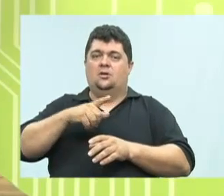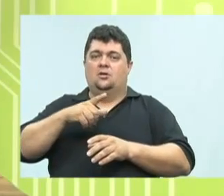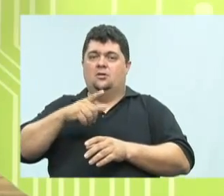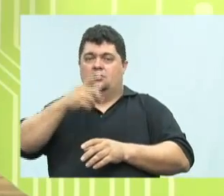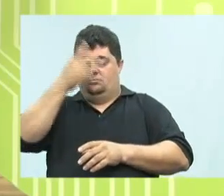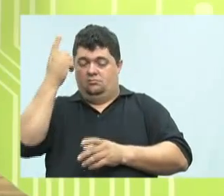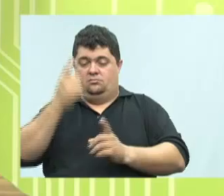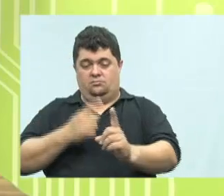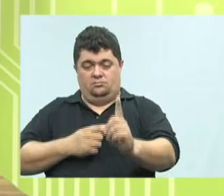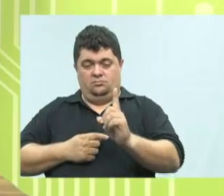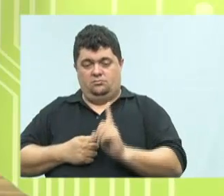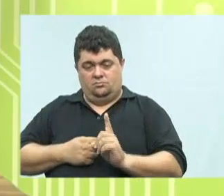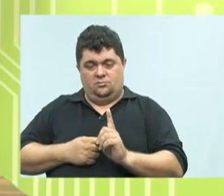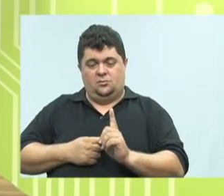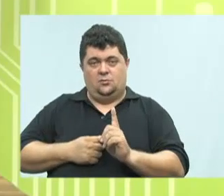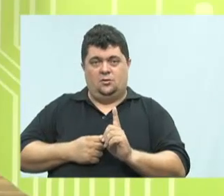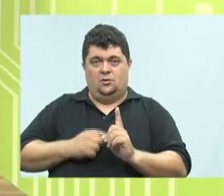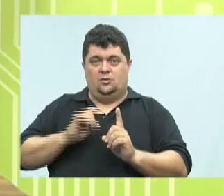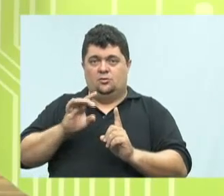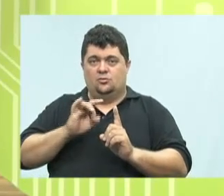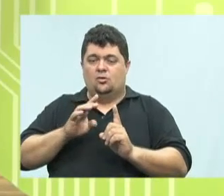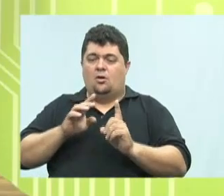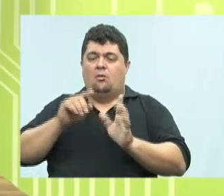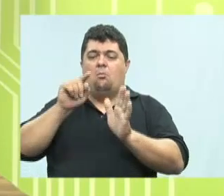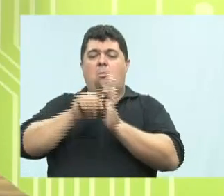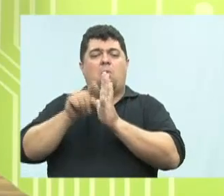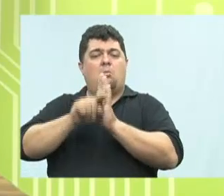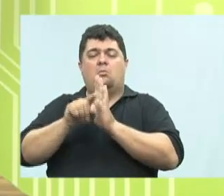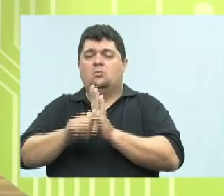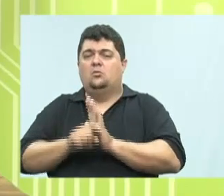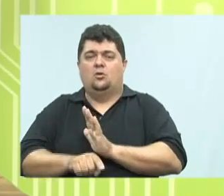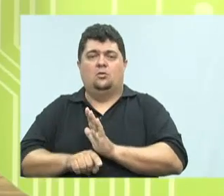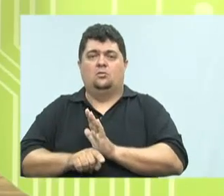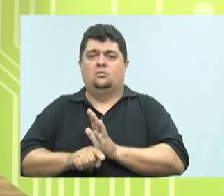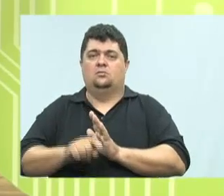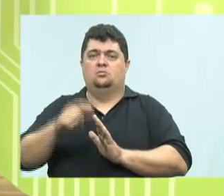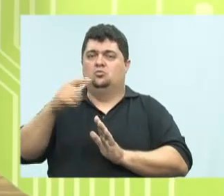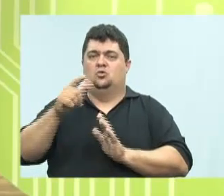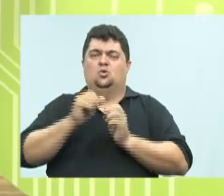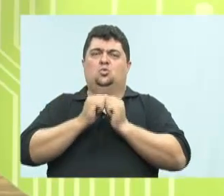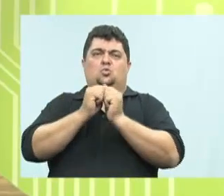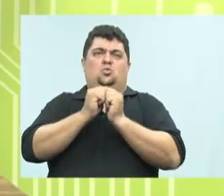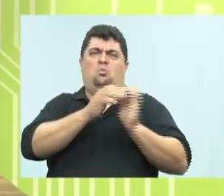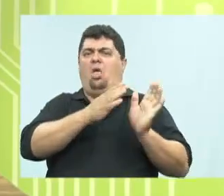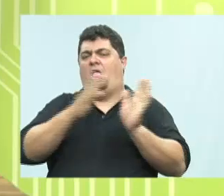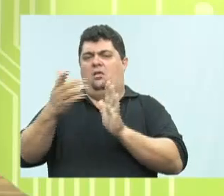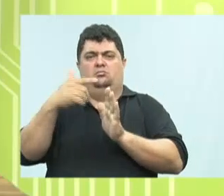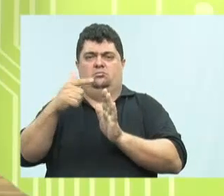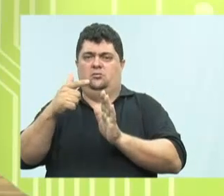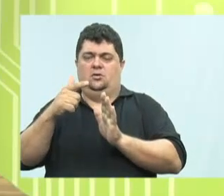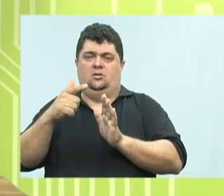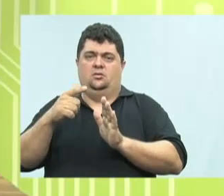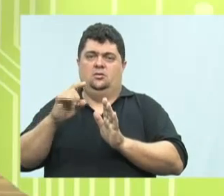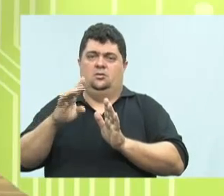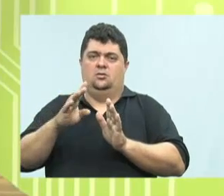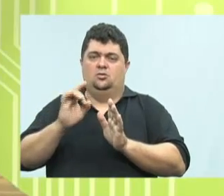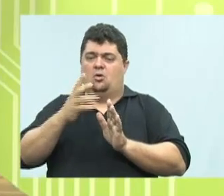dos sujeitos na fase de coleta de dados e eles não necessariamente